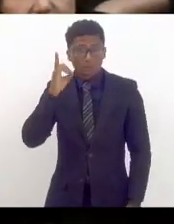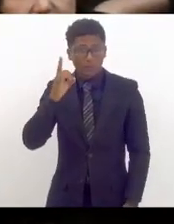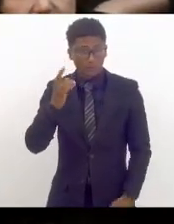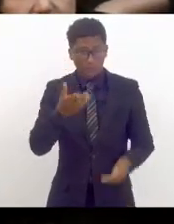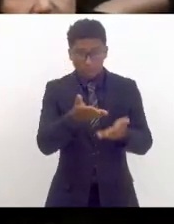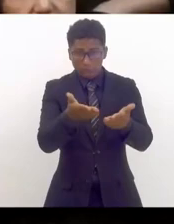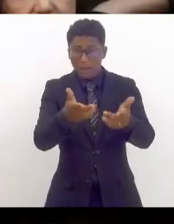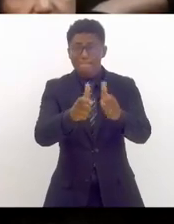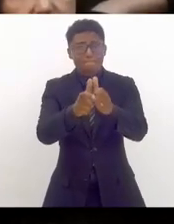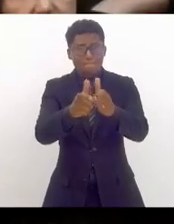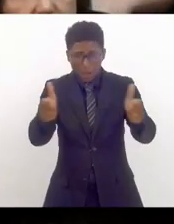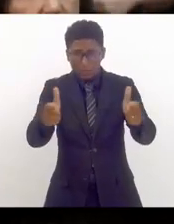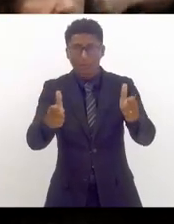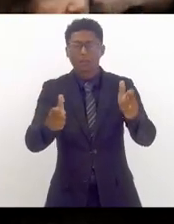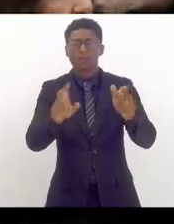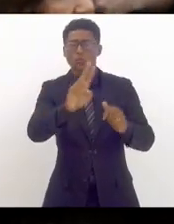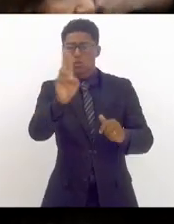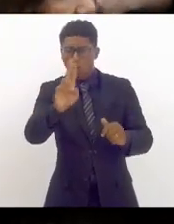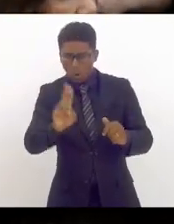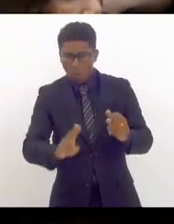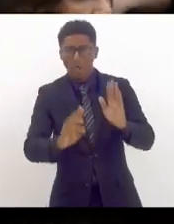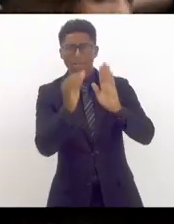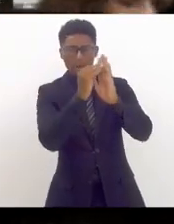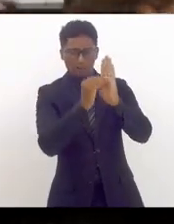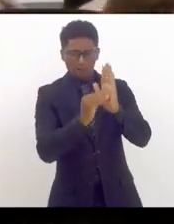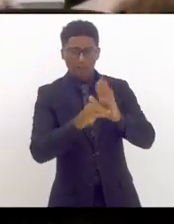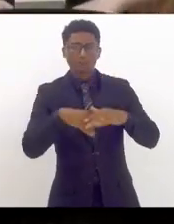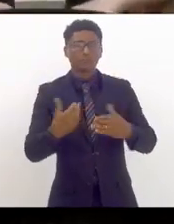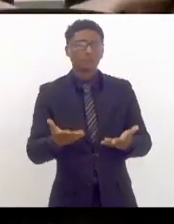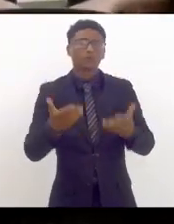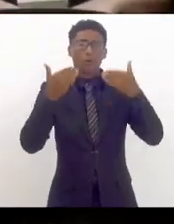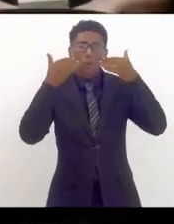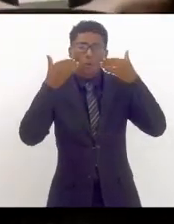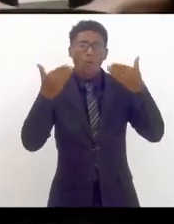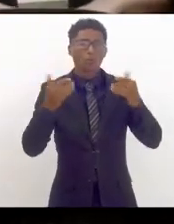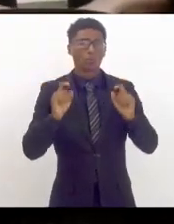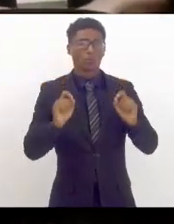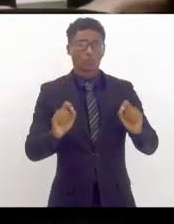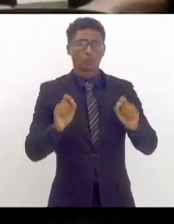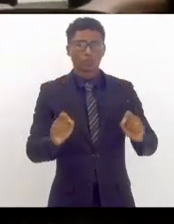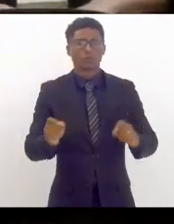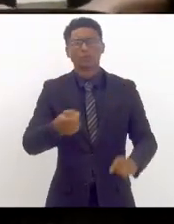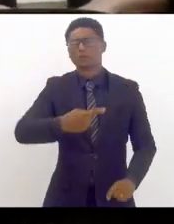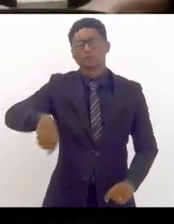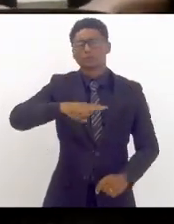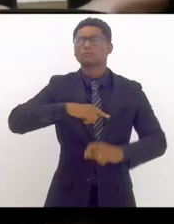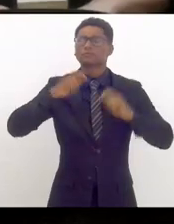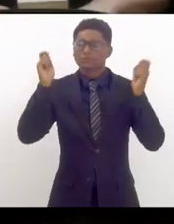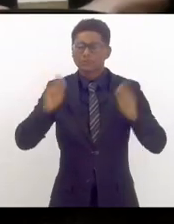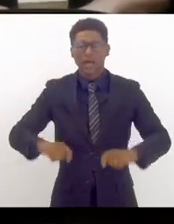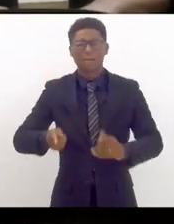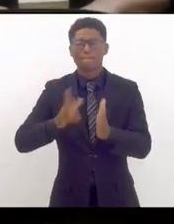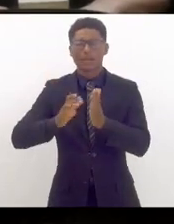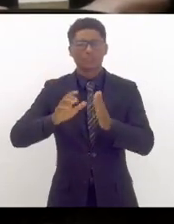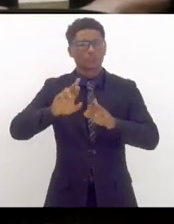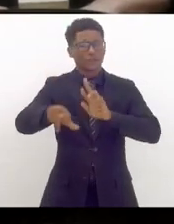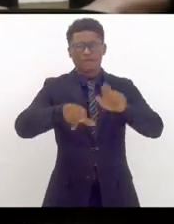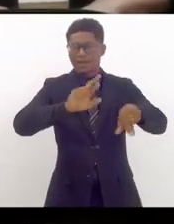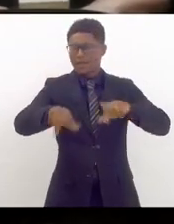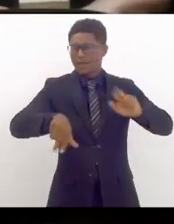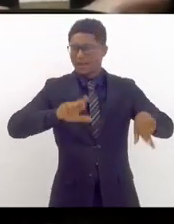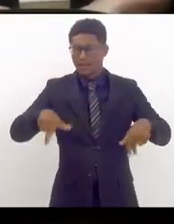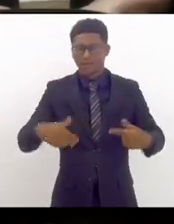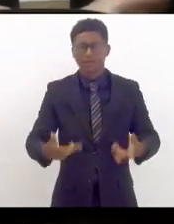novos, mostrando que é possível sermos coautores com partidos diferentes, que pensam diferente, mas que numa crise como